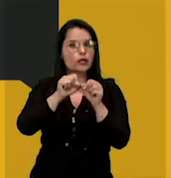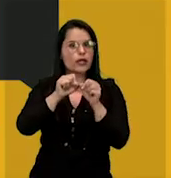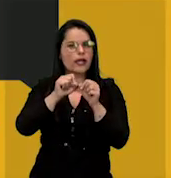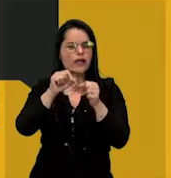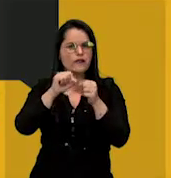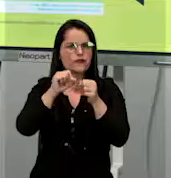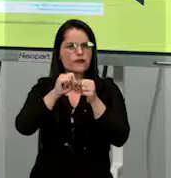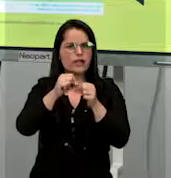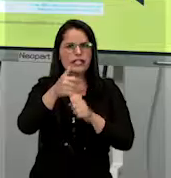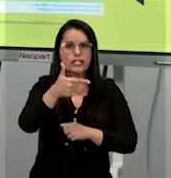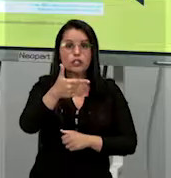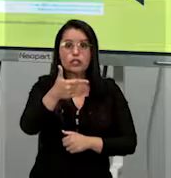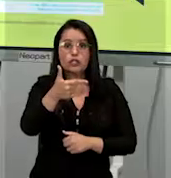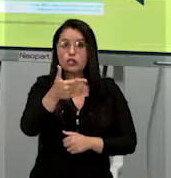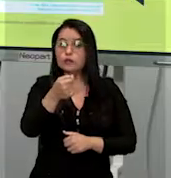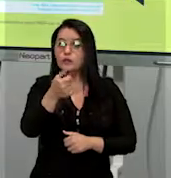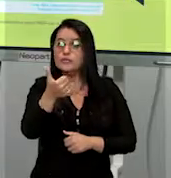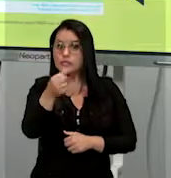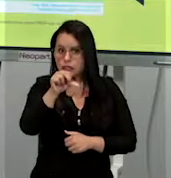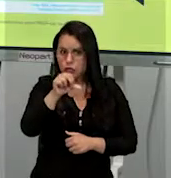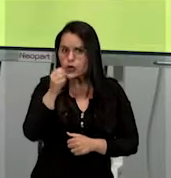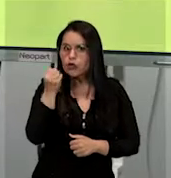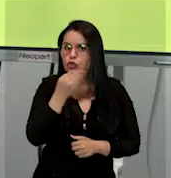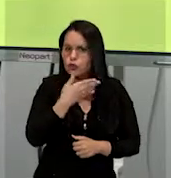ano de 2019, é bem recente.